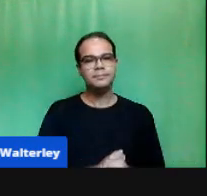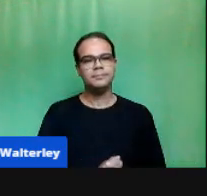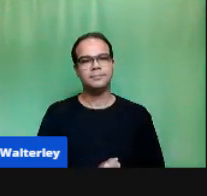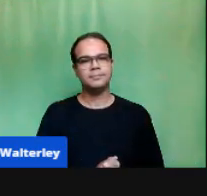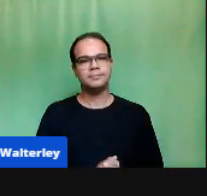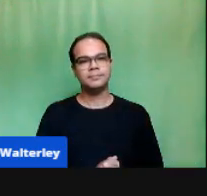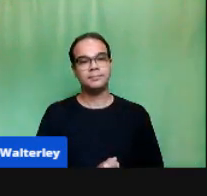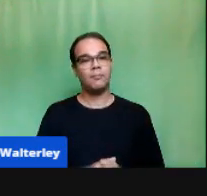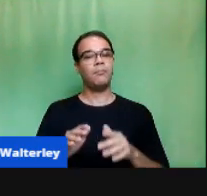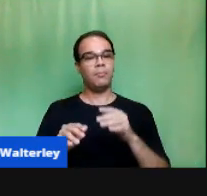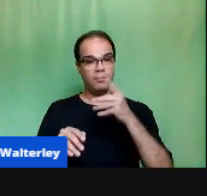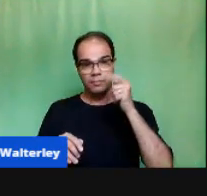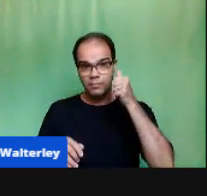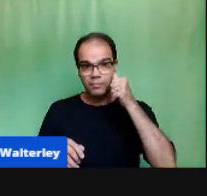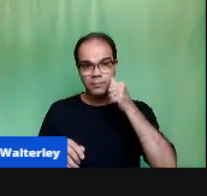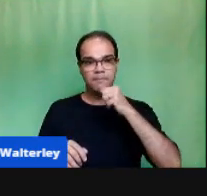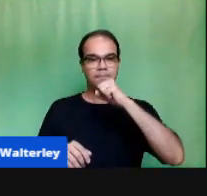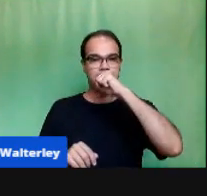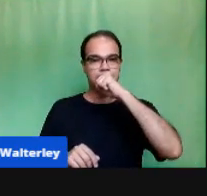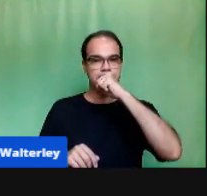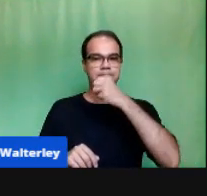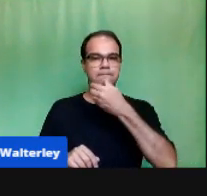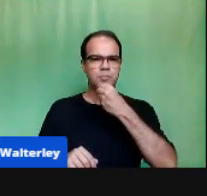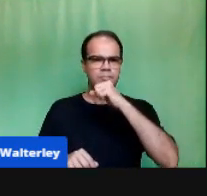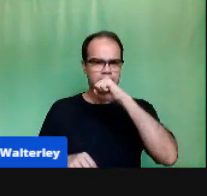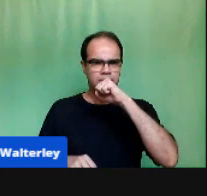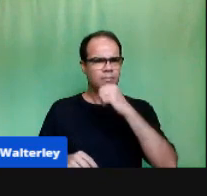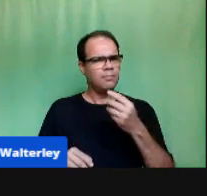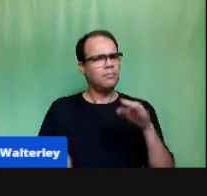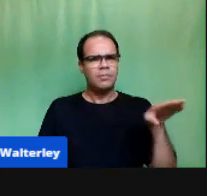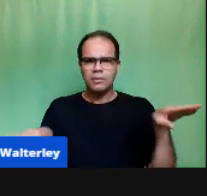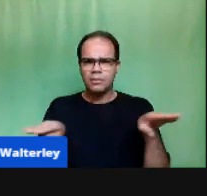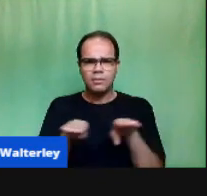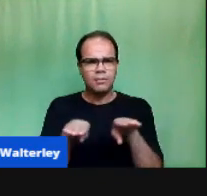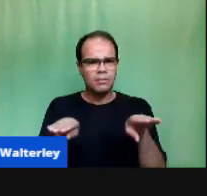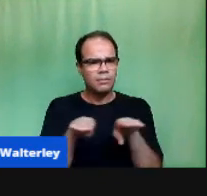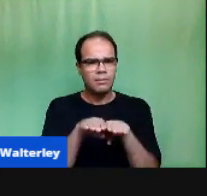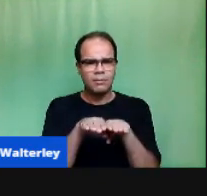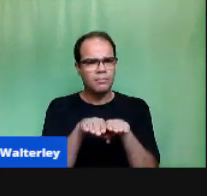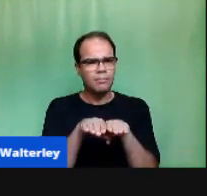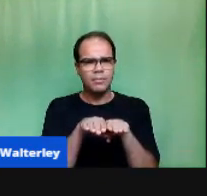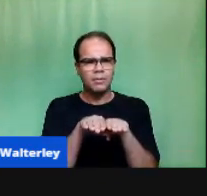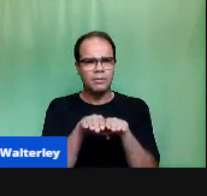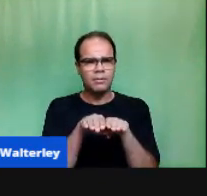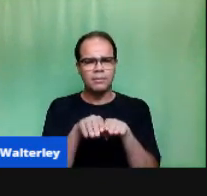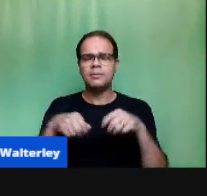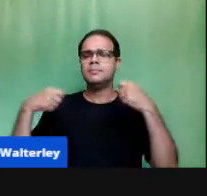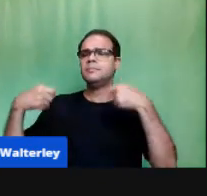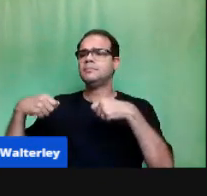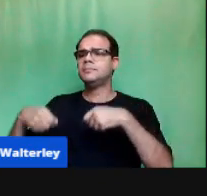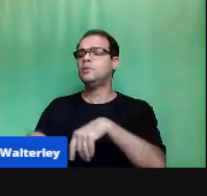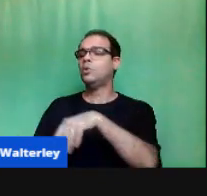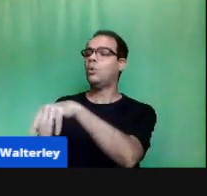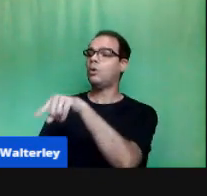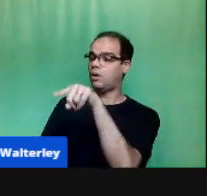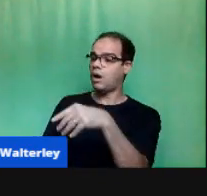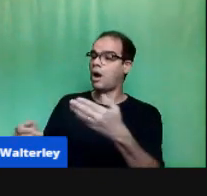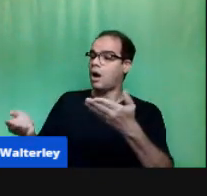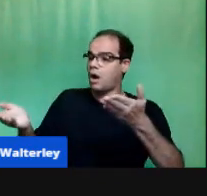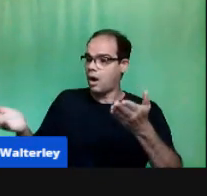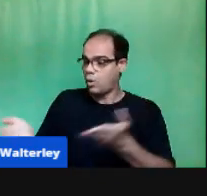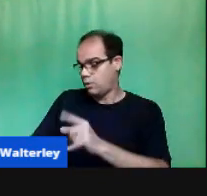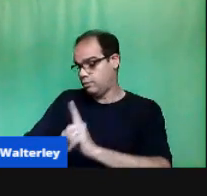também pelos pais, né? Os pais também têm que estar ali fazendo essa ponte conosco, né, com